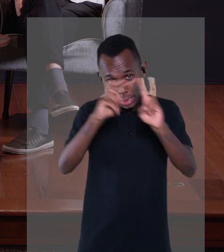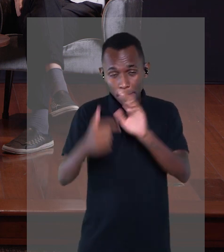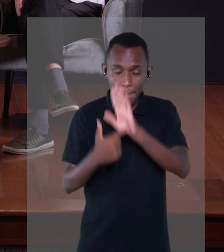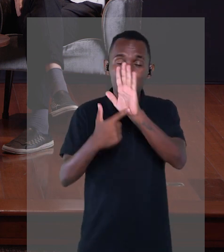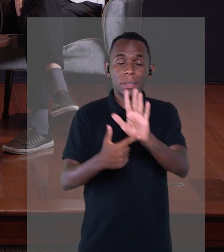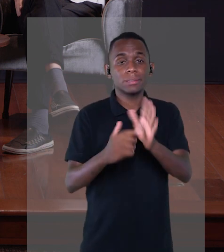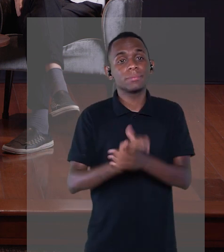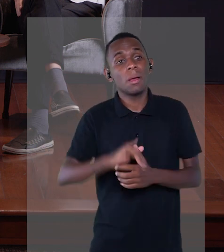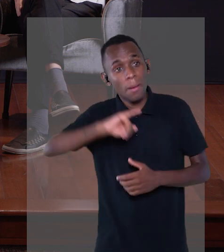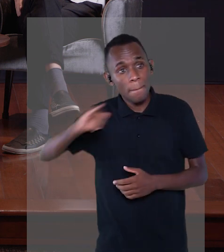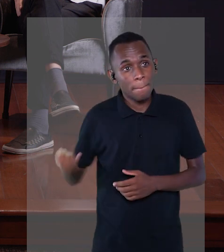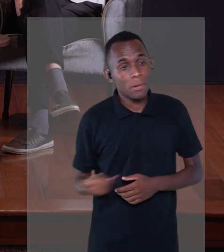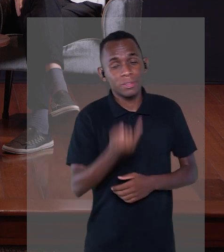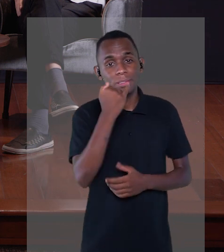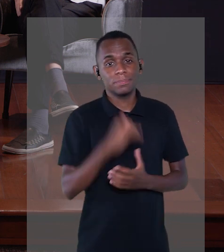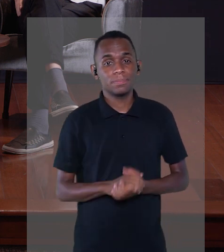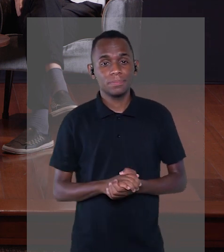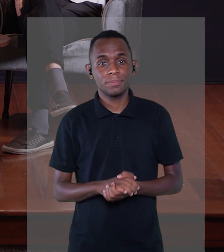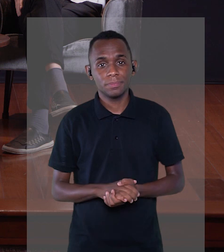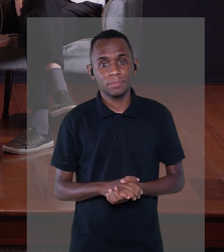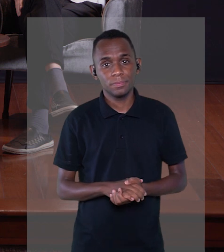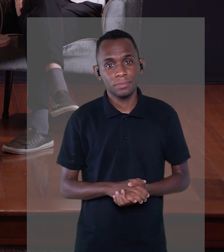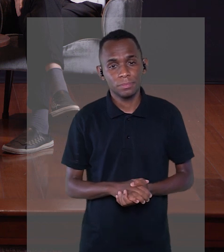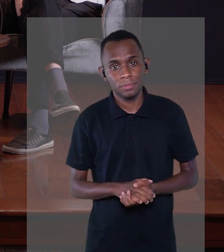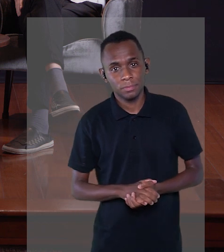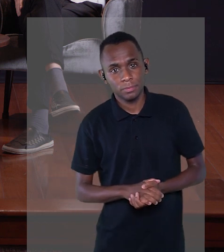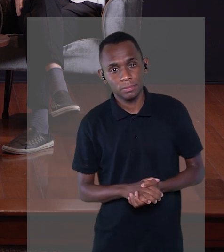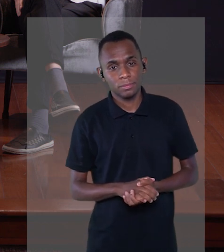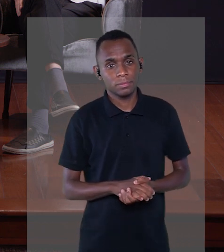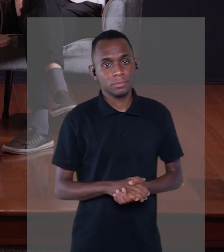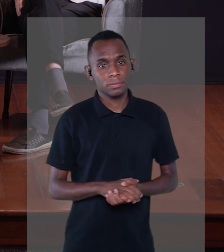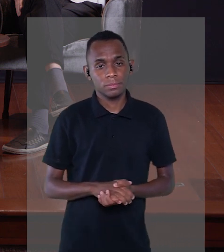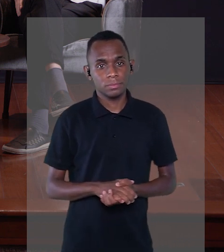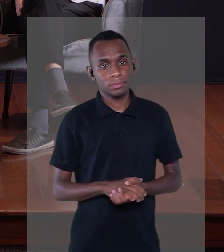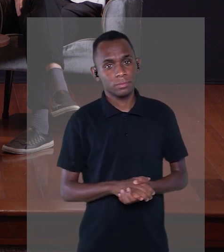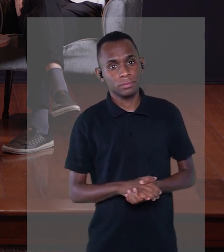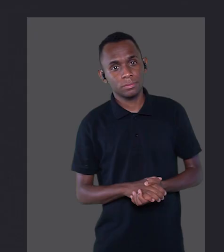livro, né? aproveitar a deixa, né? Sim. Tá.